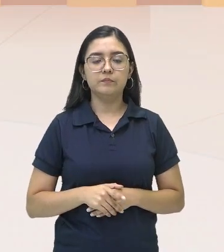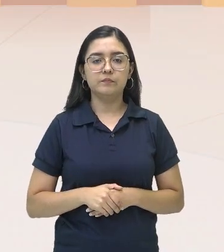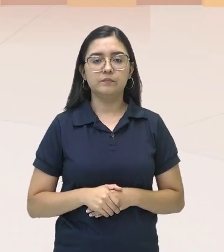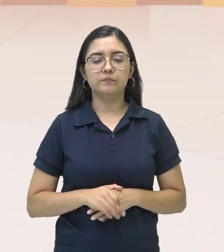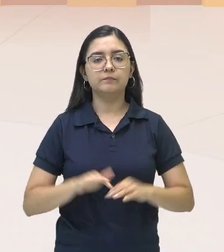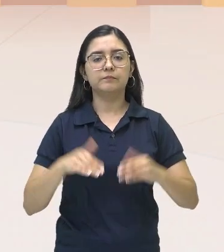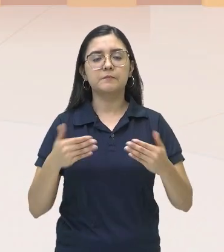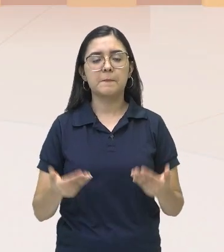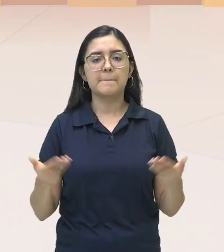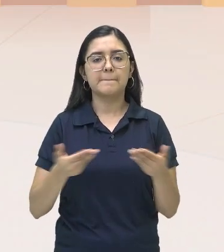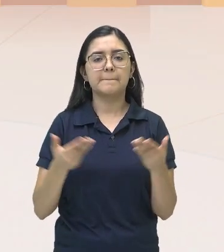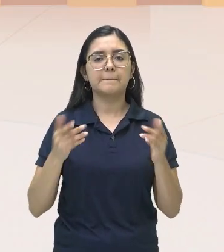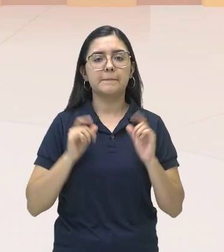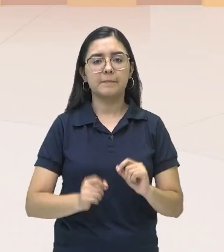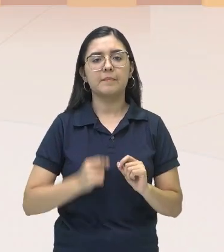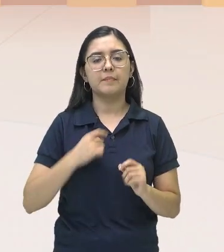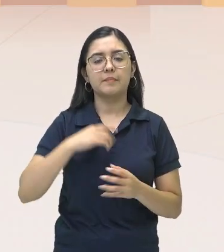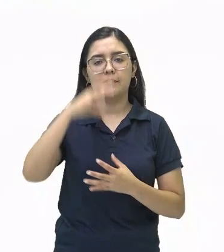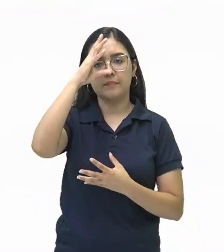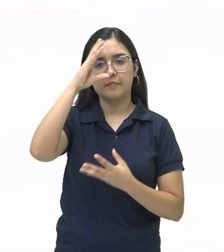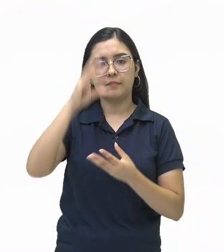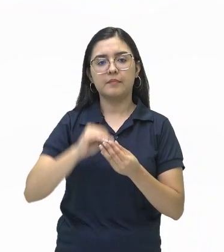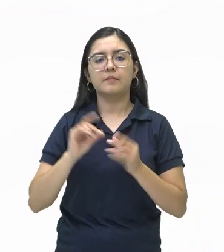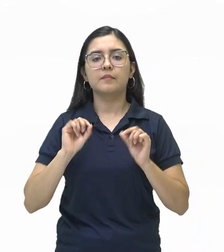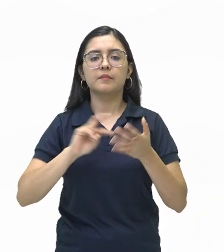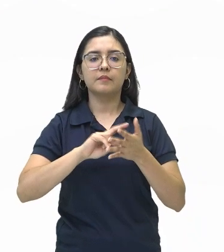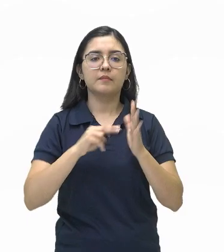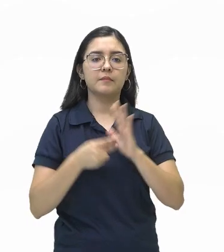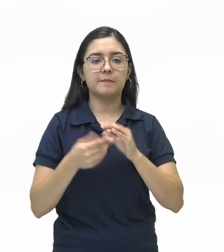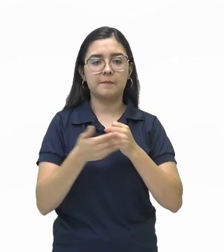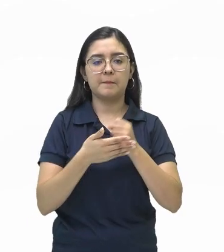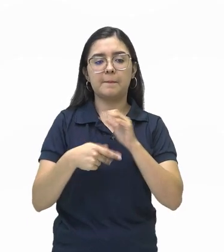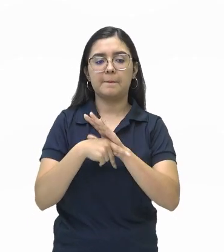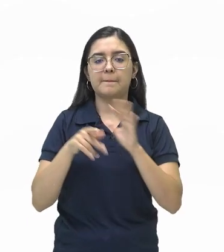seguinte, vamos entender o que é esse princípio da dignidade humana?